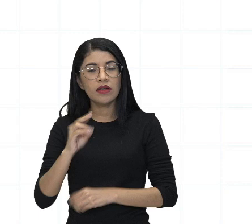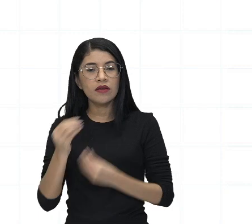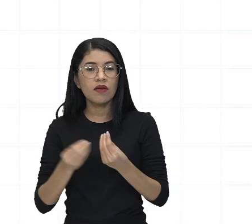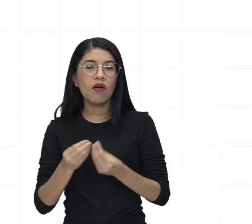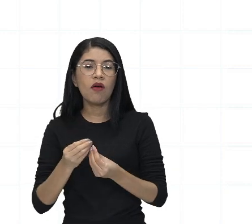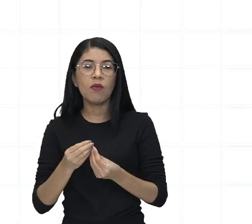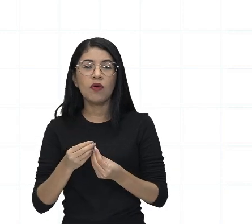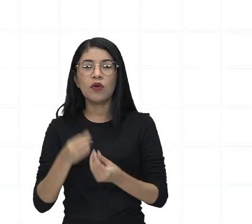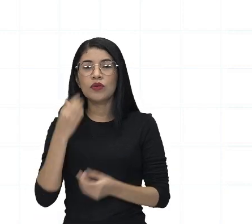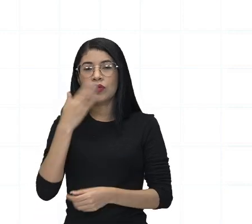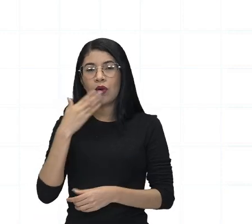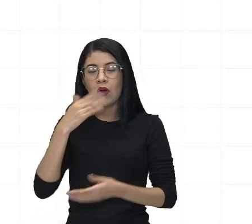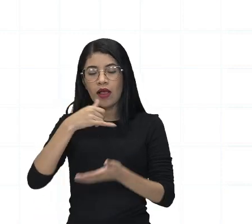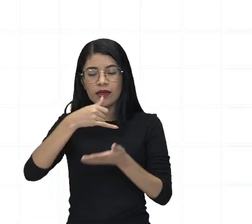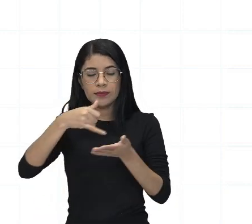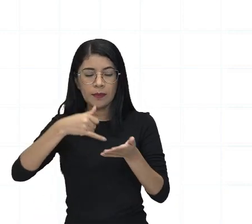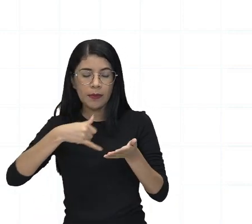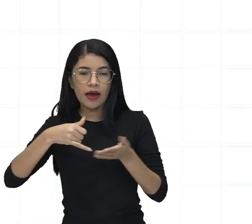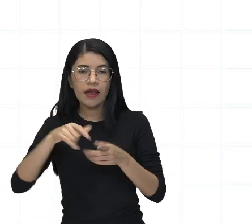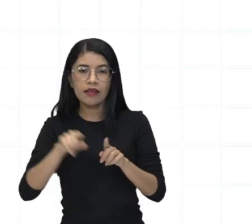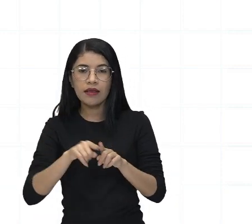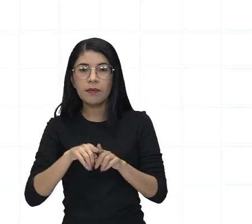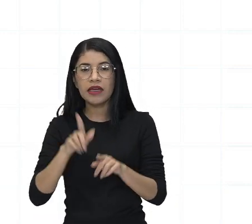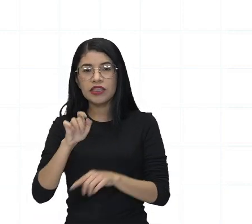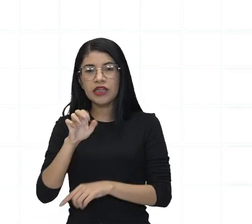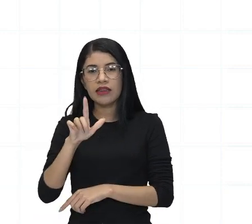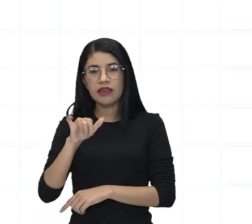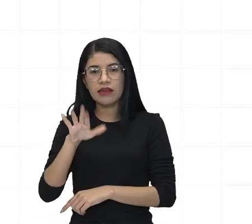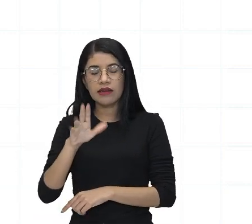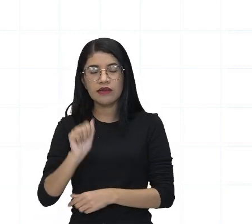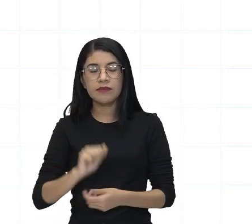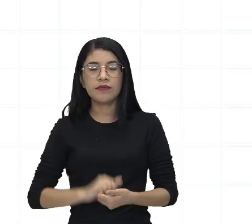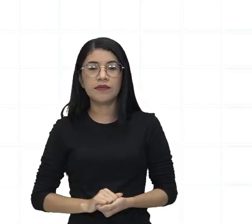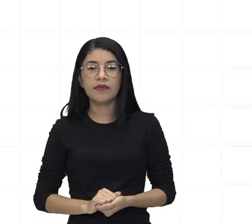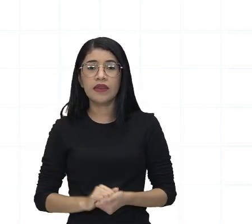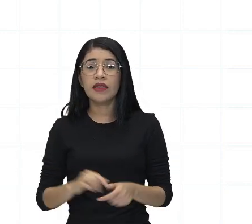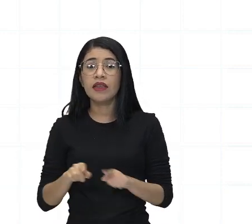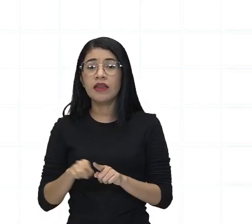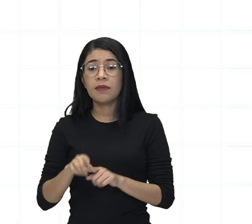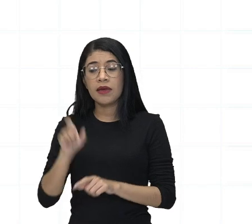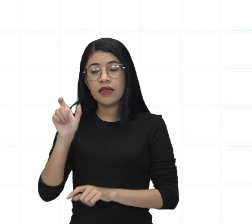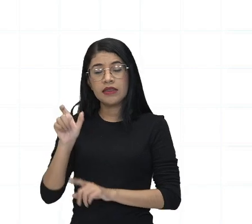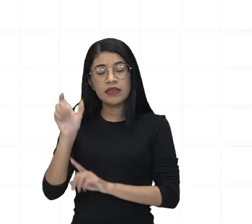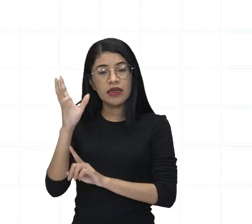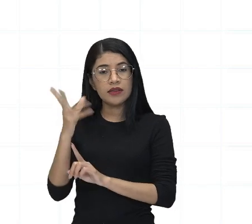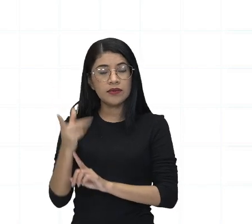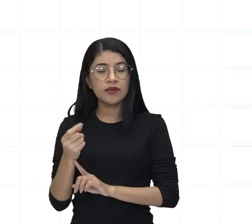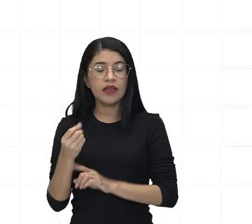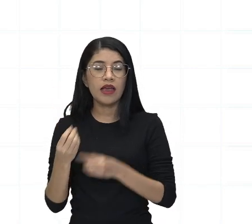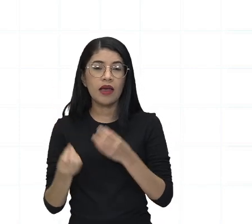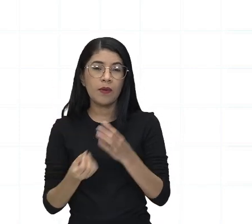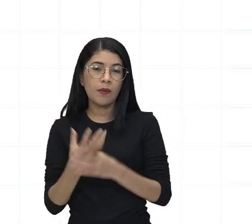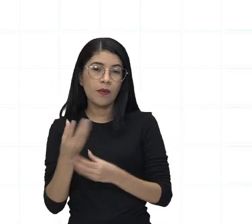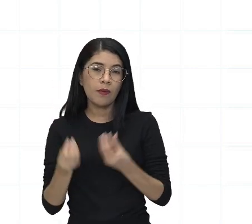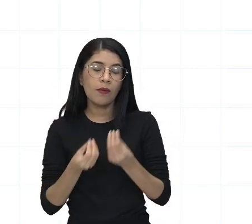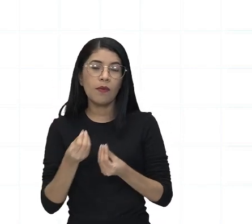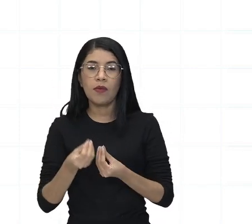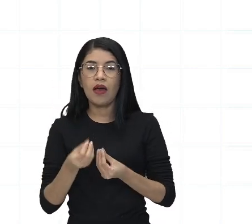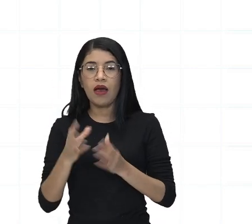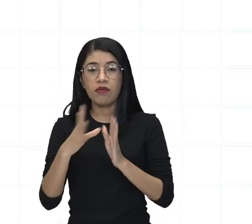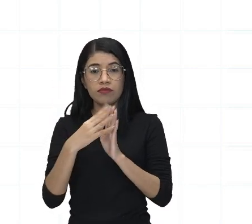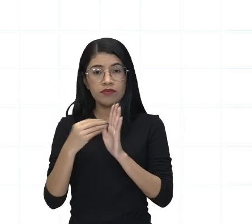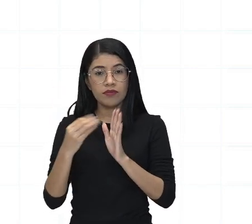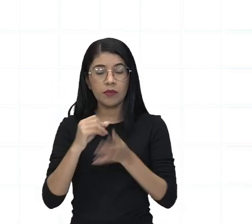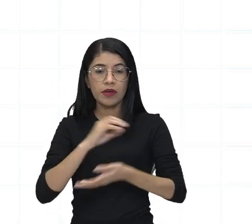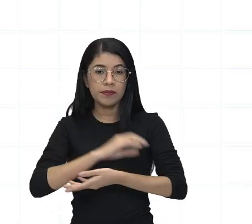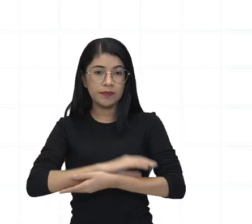de chocolate ou geleia. Vicky Muniz fez trabalhos inusitados, como a cópia da Mona Lisa, como vocês podem